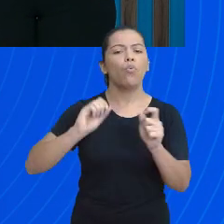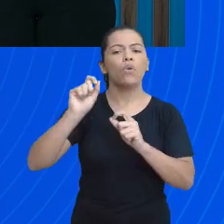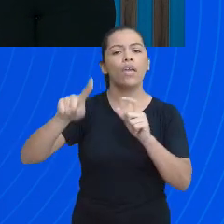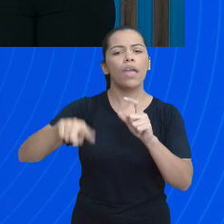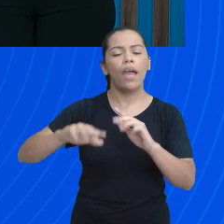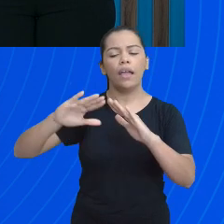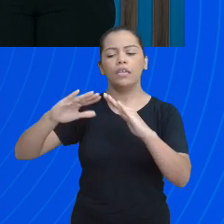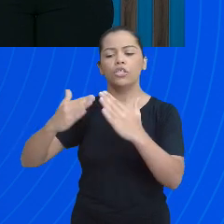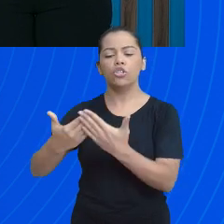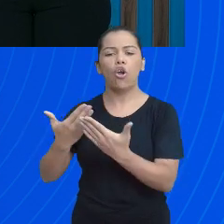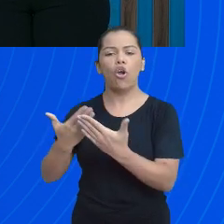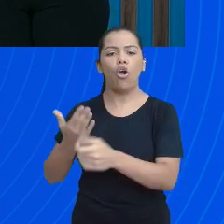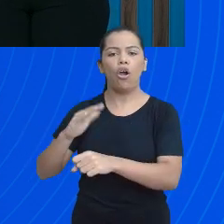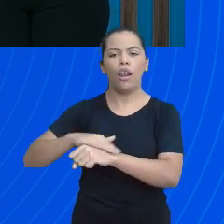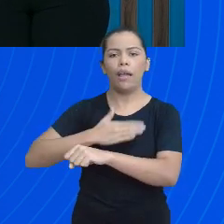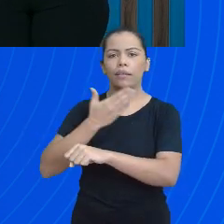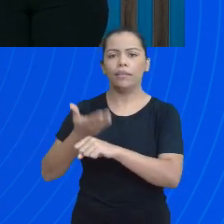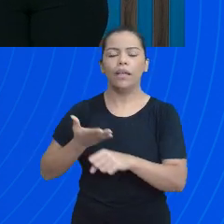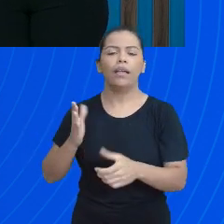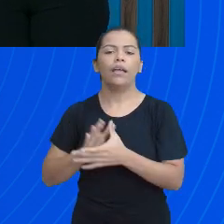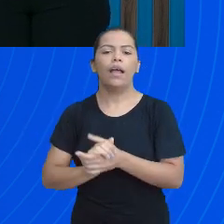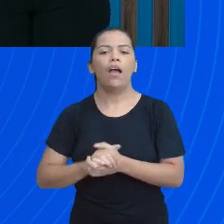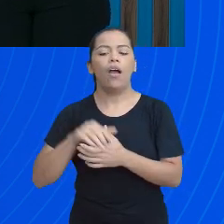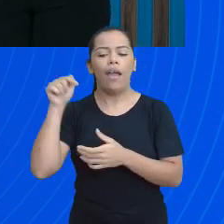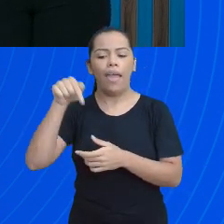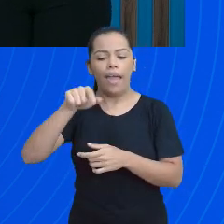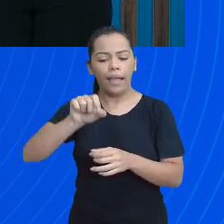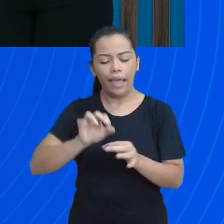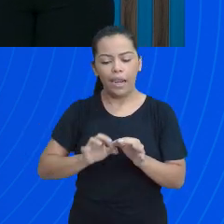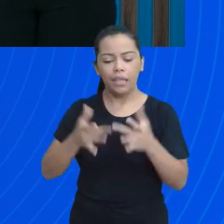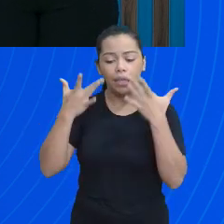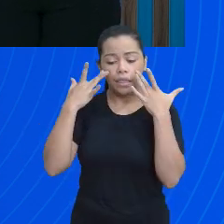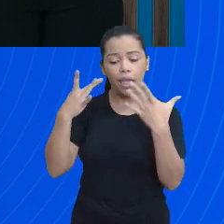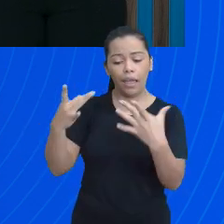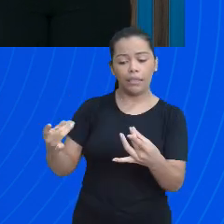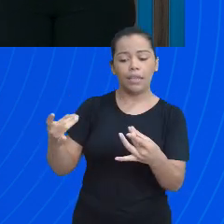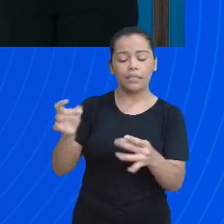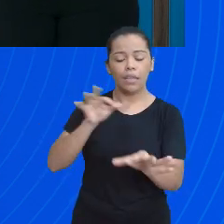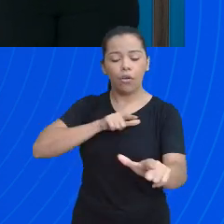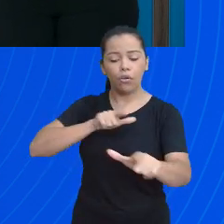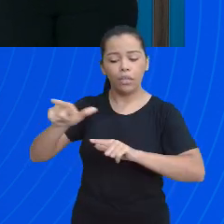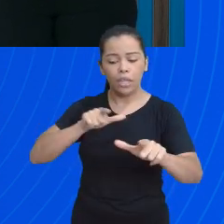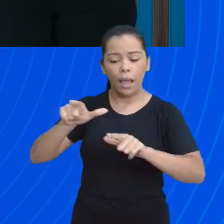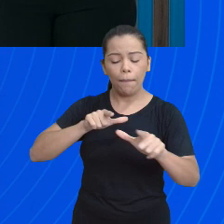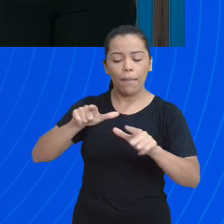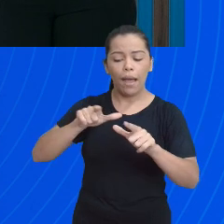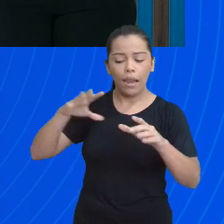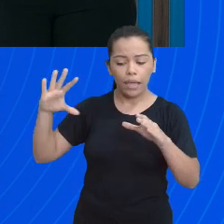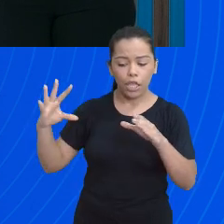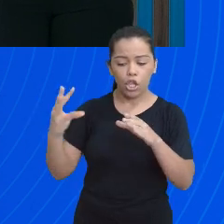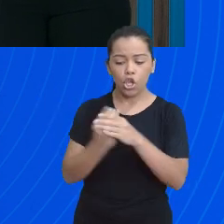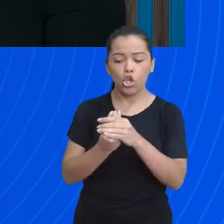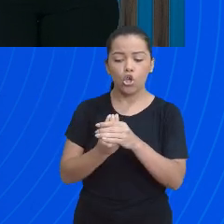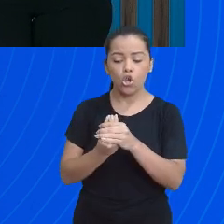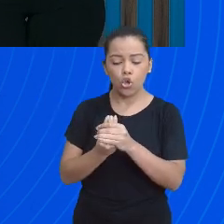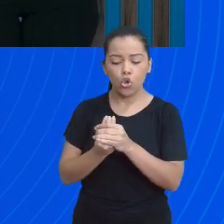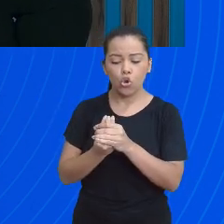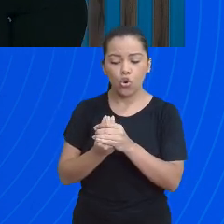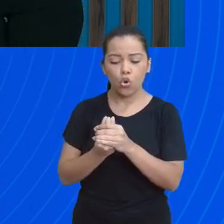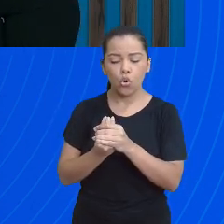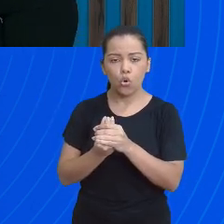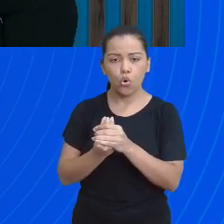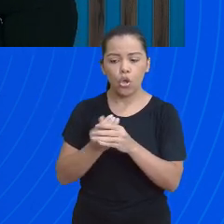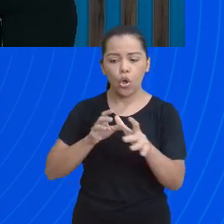que presta atenção, que trabalha, que contempla os aspectos relacionados ao socioemocional e a